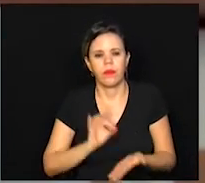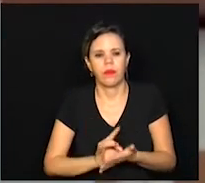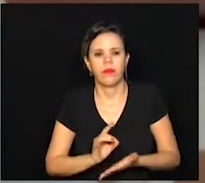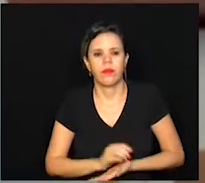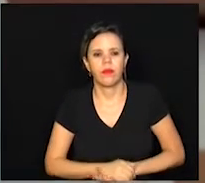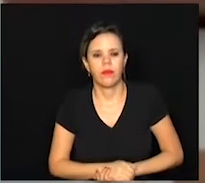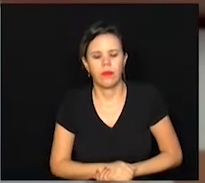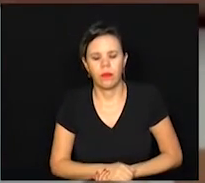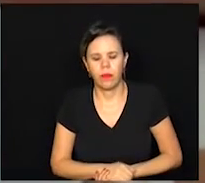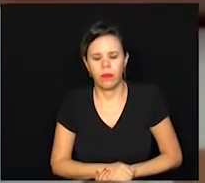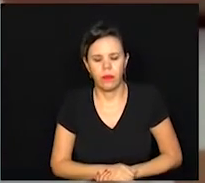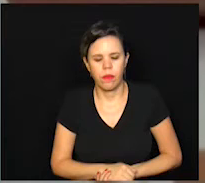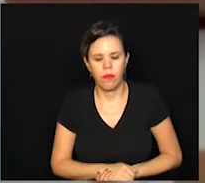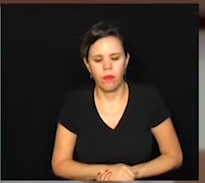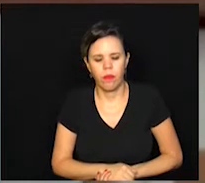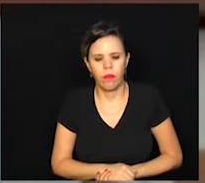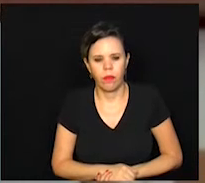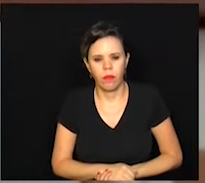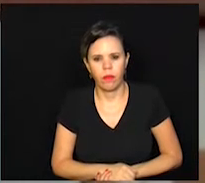né,